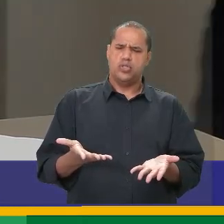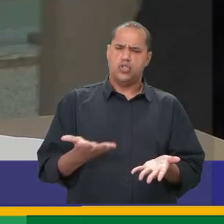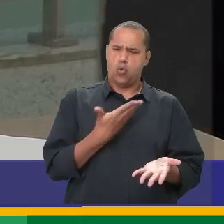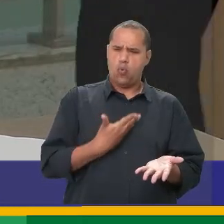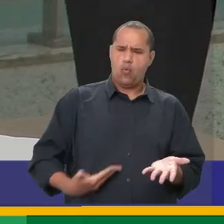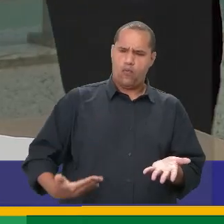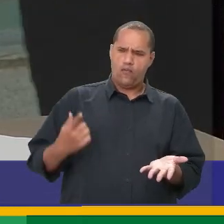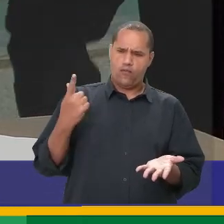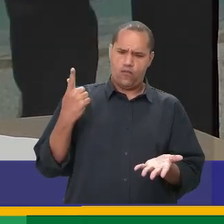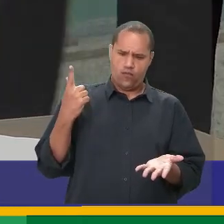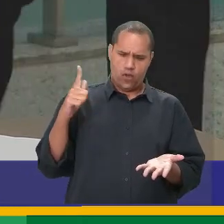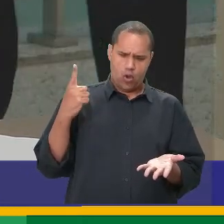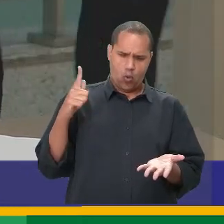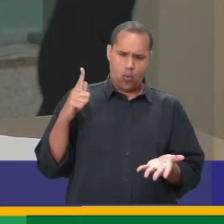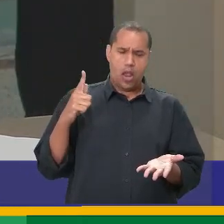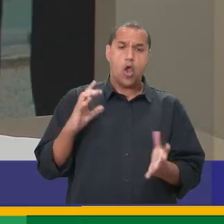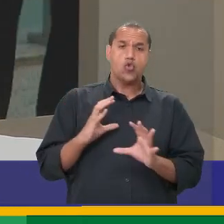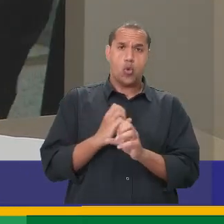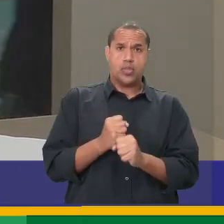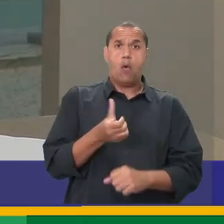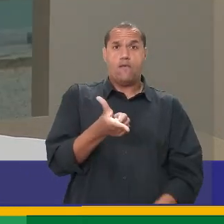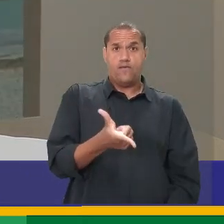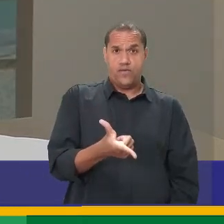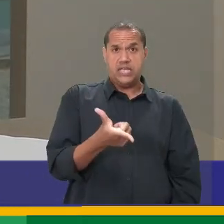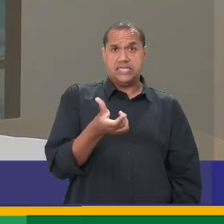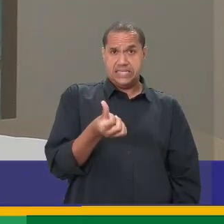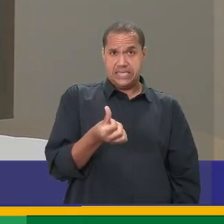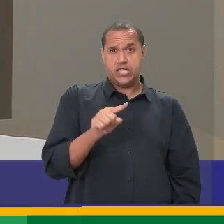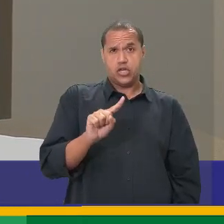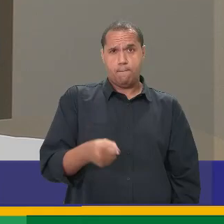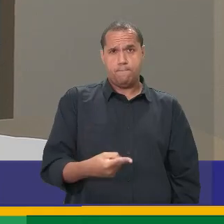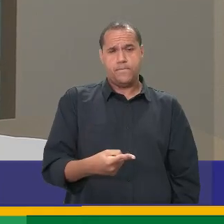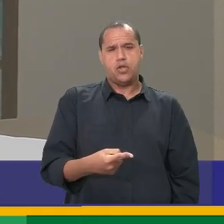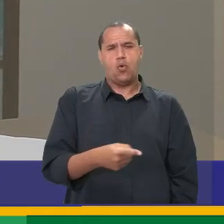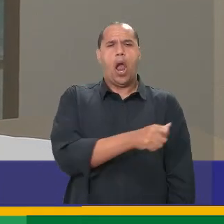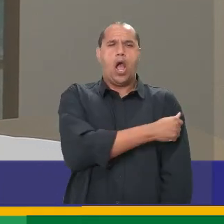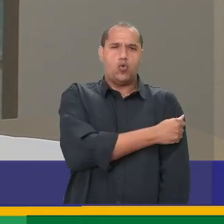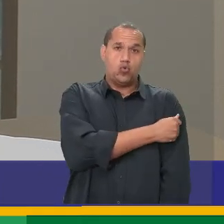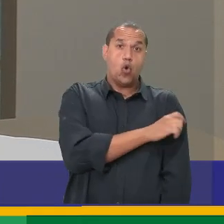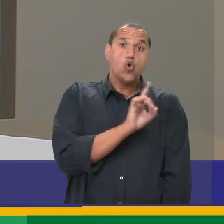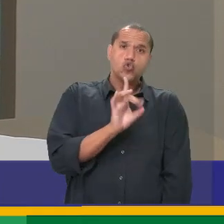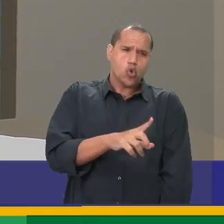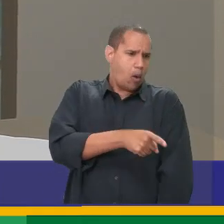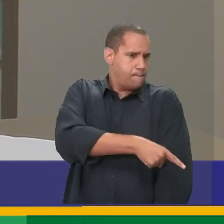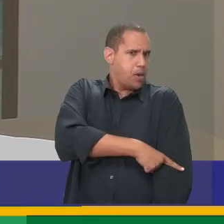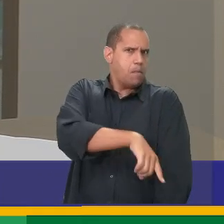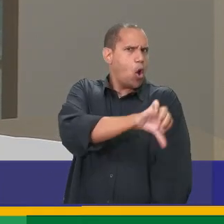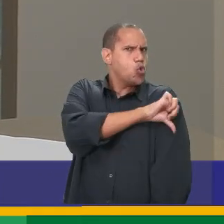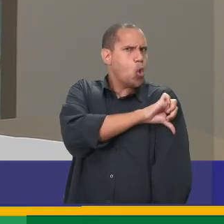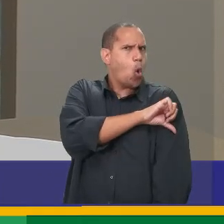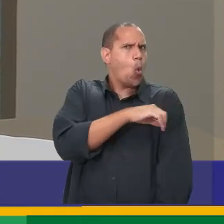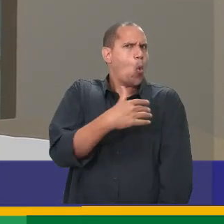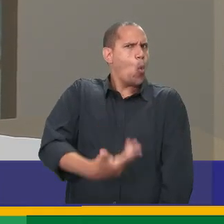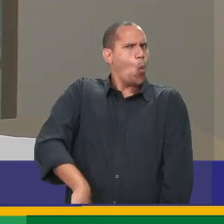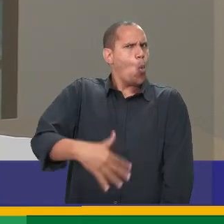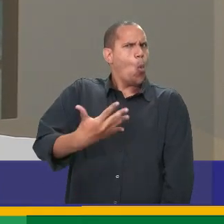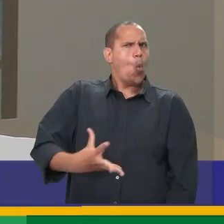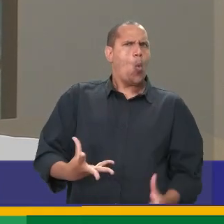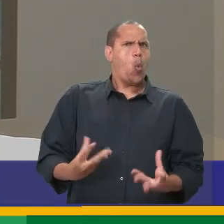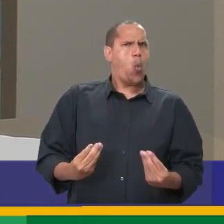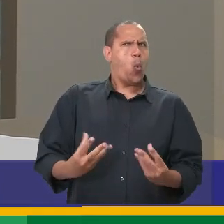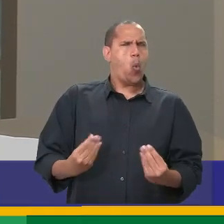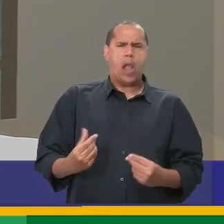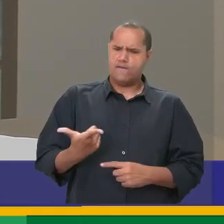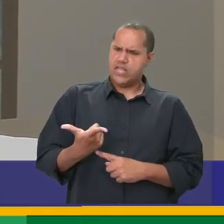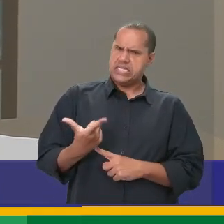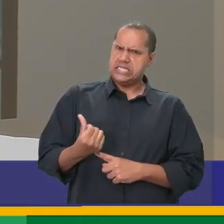26.000 alunos Ensino Fundamental um e dois eu fiquei assustado porque é muita gente 26.000